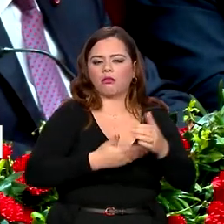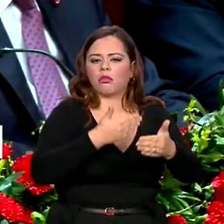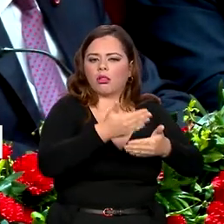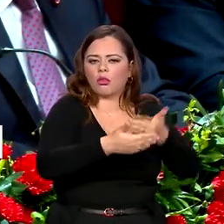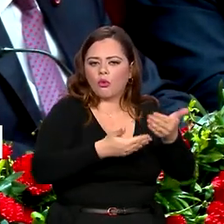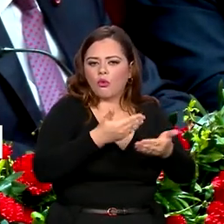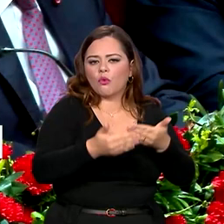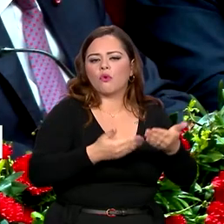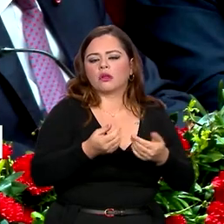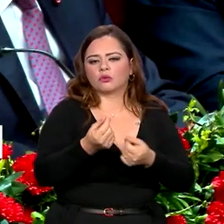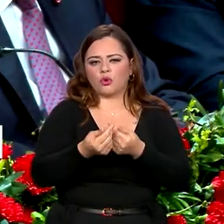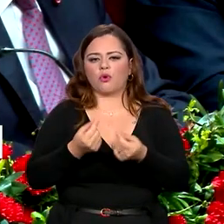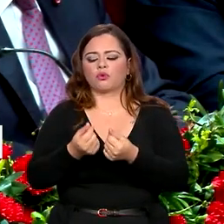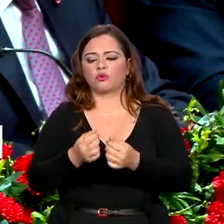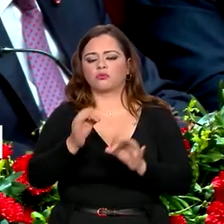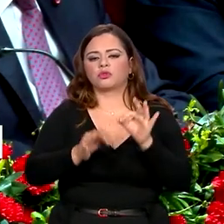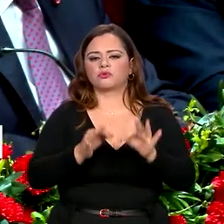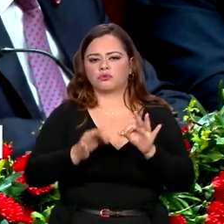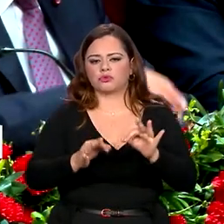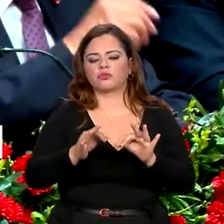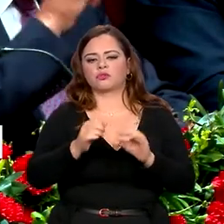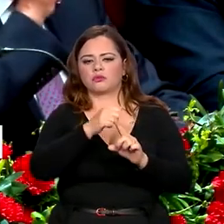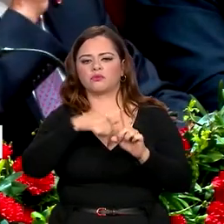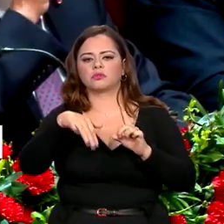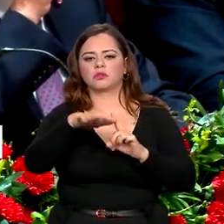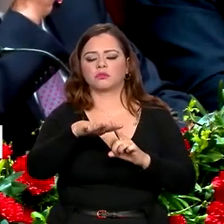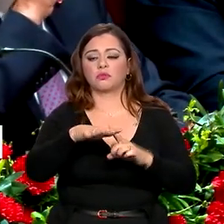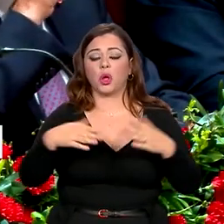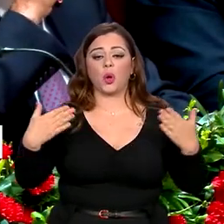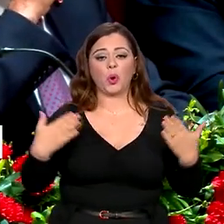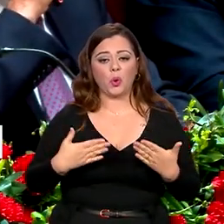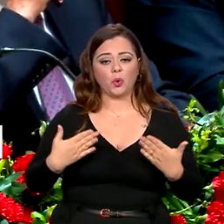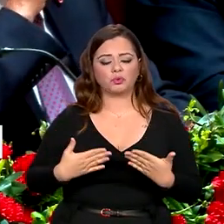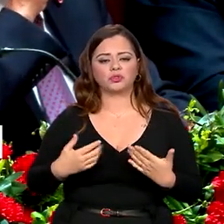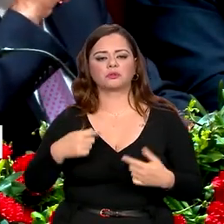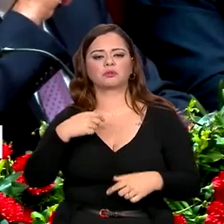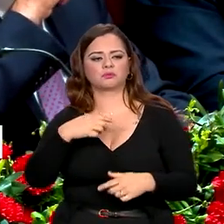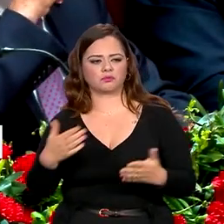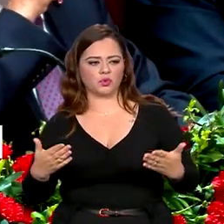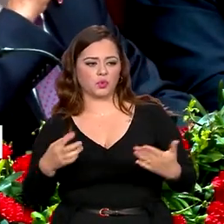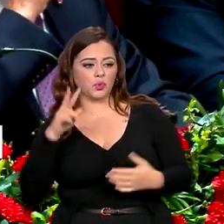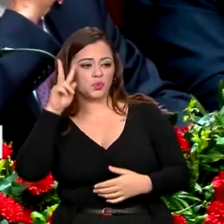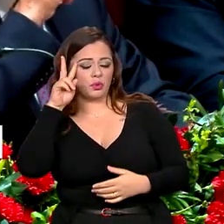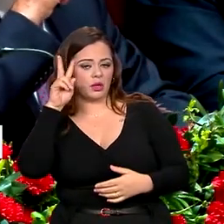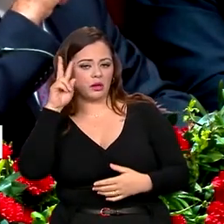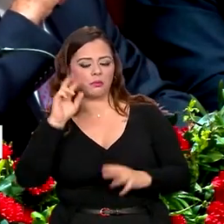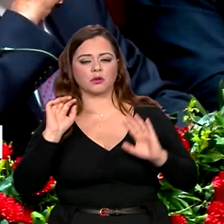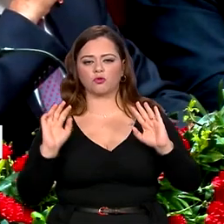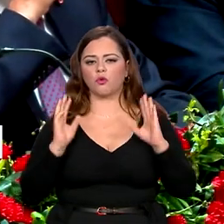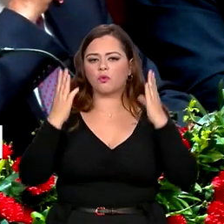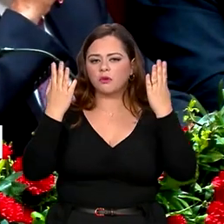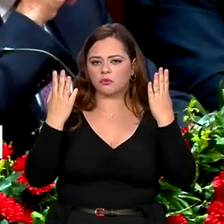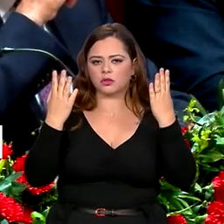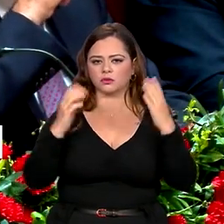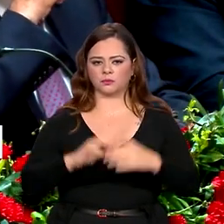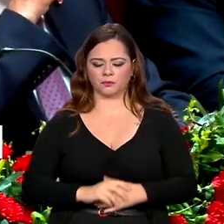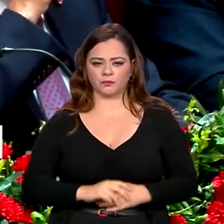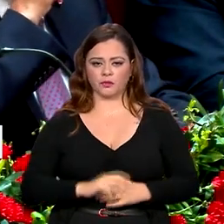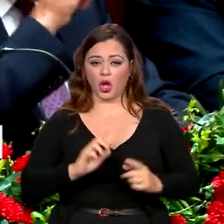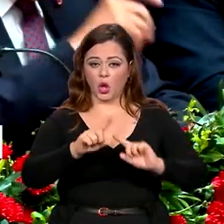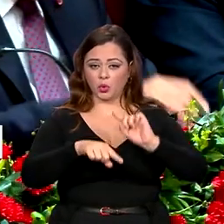justiça social. É isso que hoje estamos recordando e celebrando. Do outro lado do